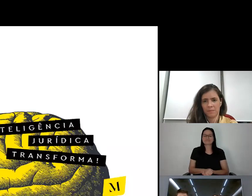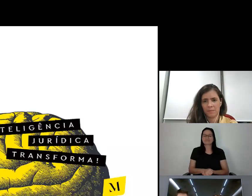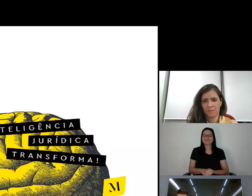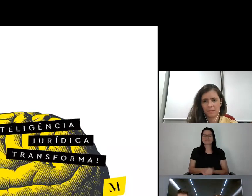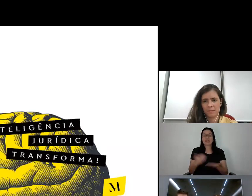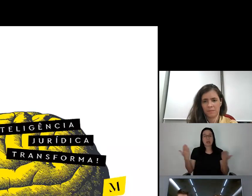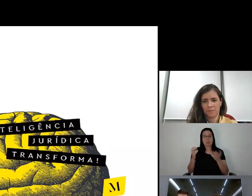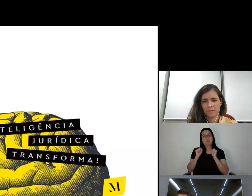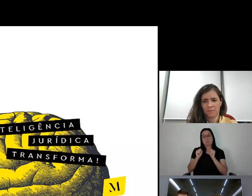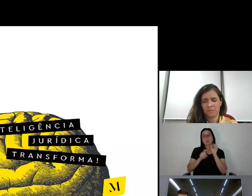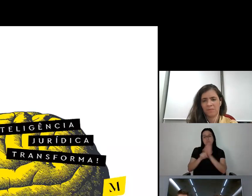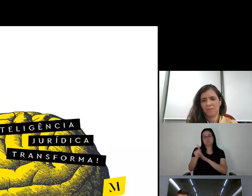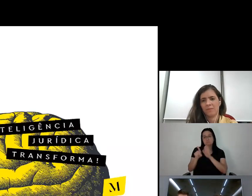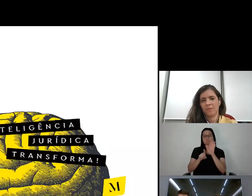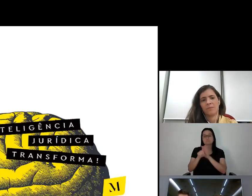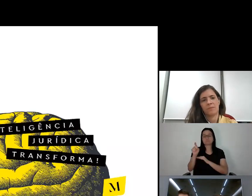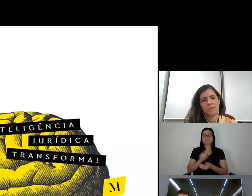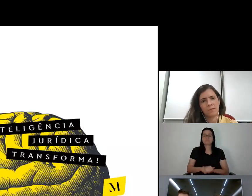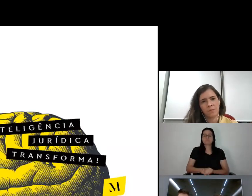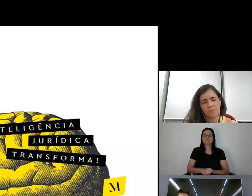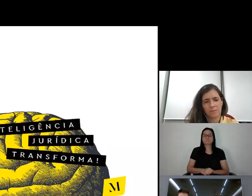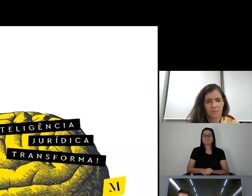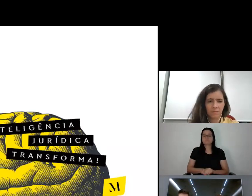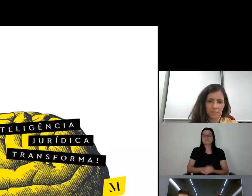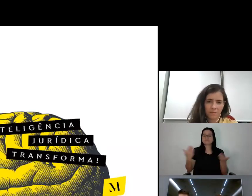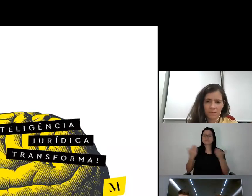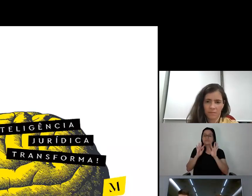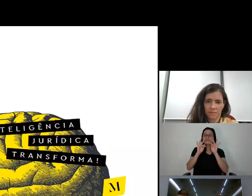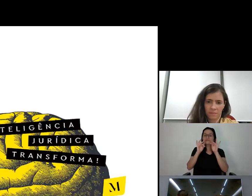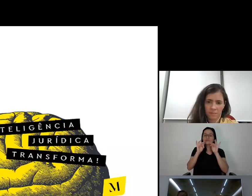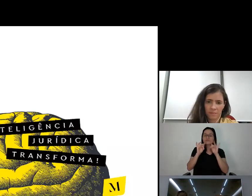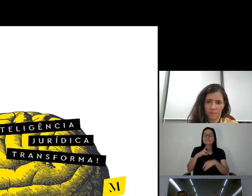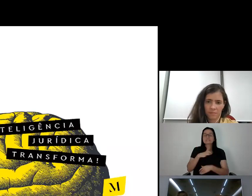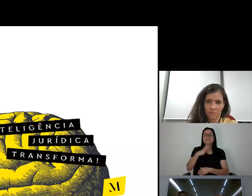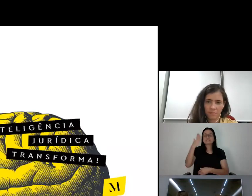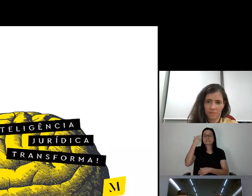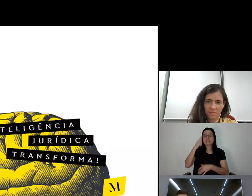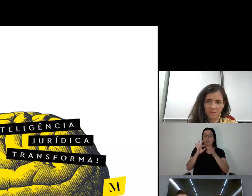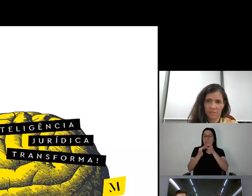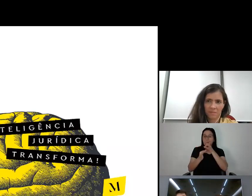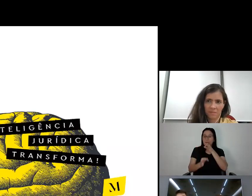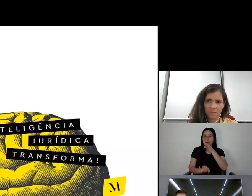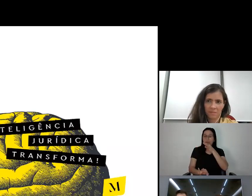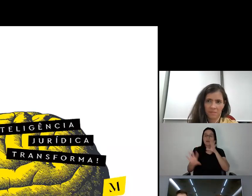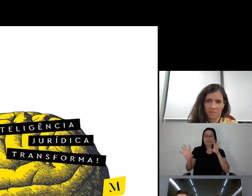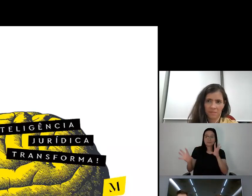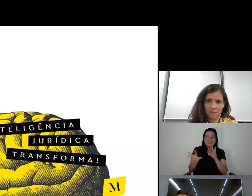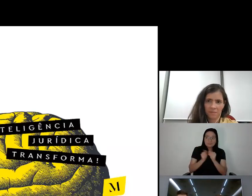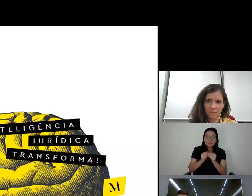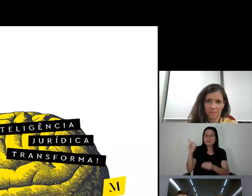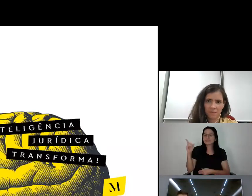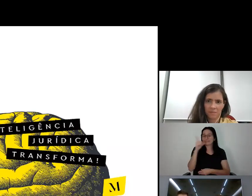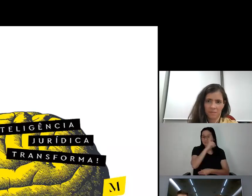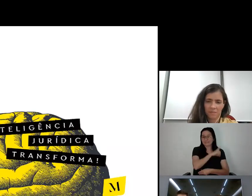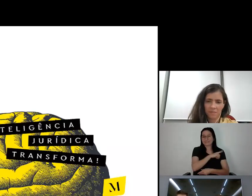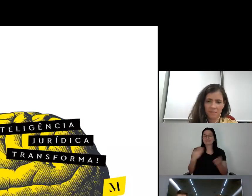para perguntas. Exato. Para finalizar, a gente sabe que é bastante conteúdo. É difícil, acho que, resumir um tema complexo desse, que a gente